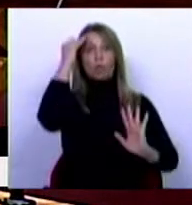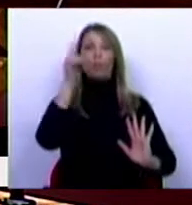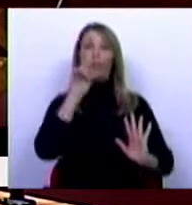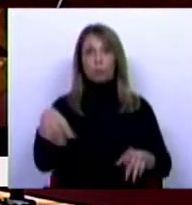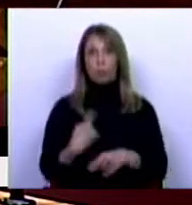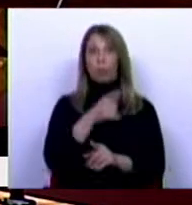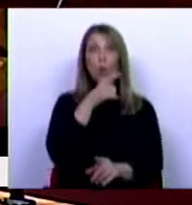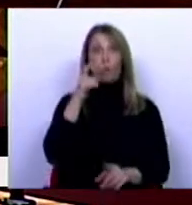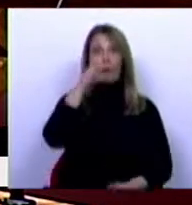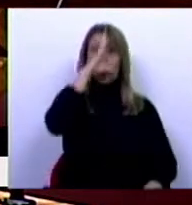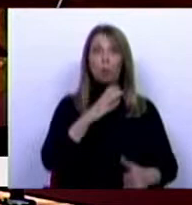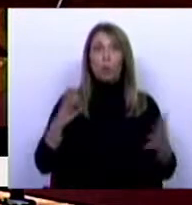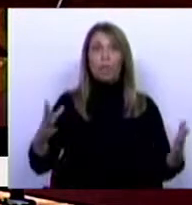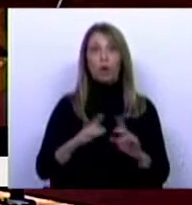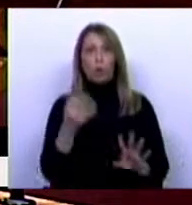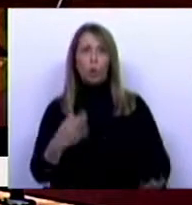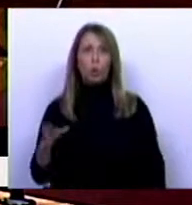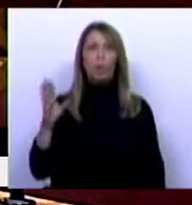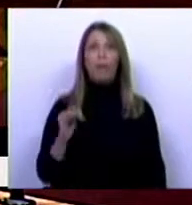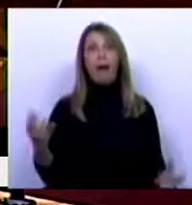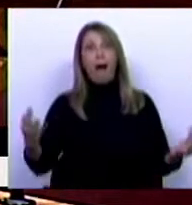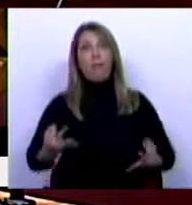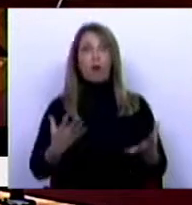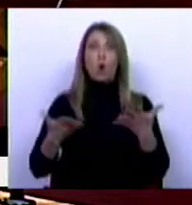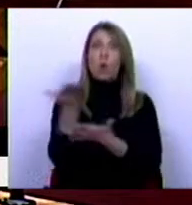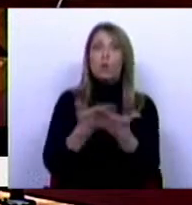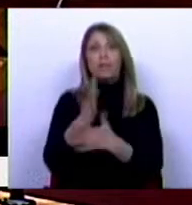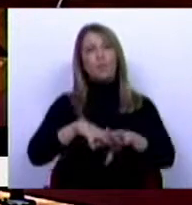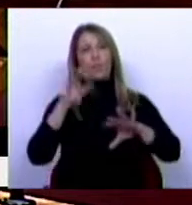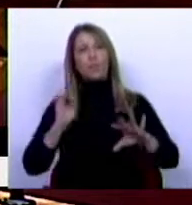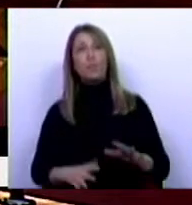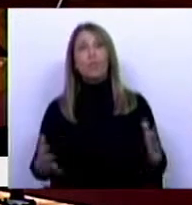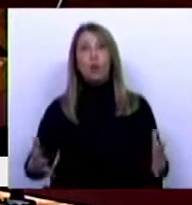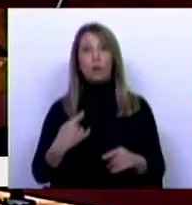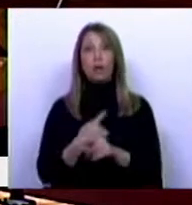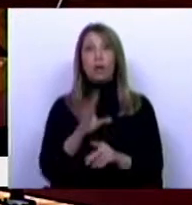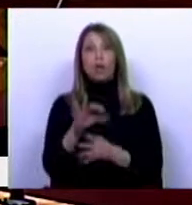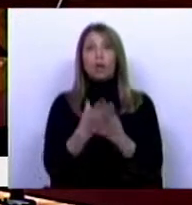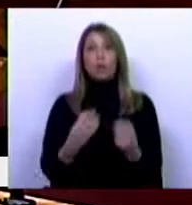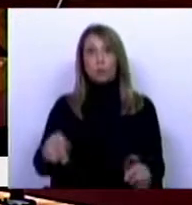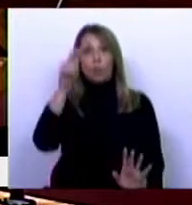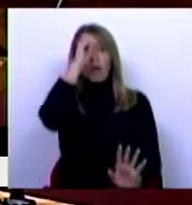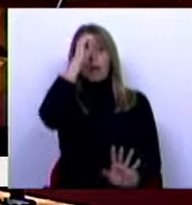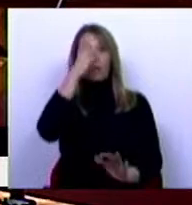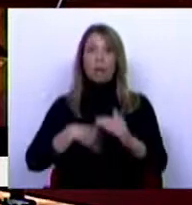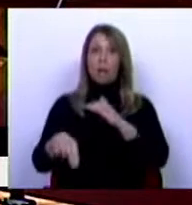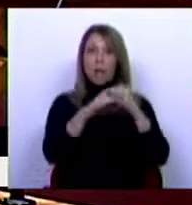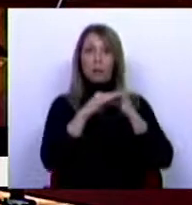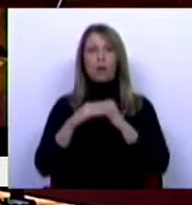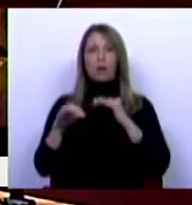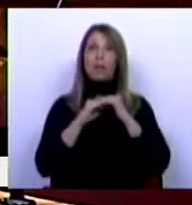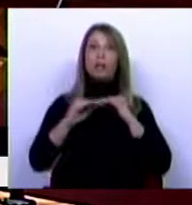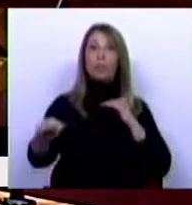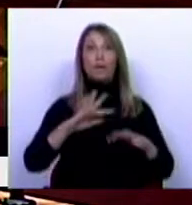um compromisso do Governo nem do PS, foi objeto de negociação e de solução em respeito pela equidade e pela sustentabilidade com as